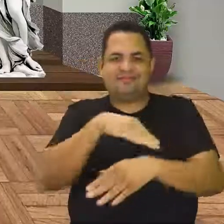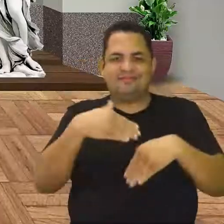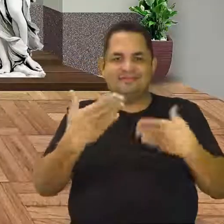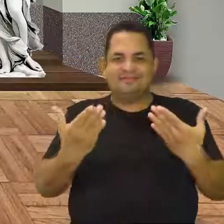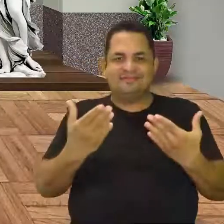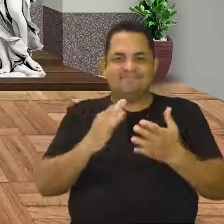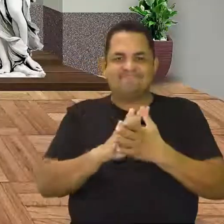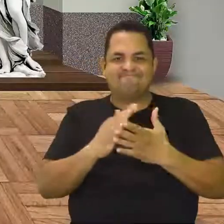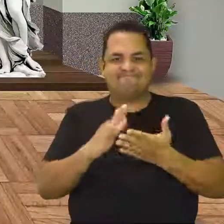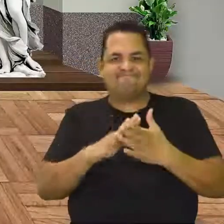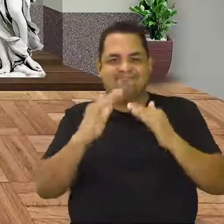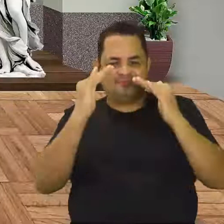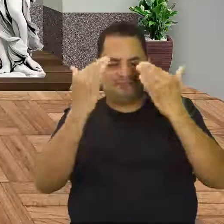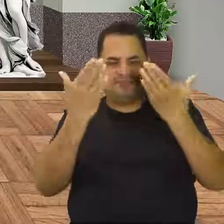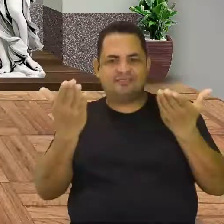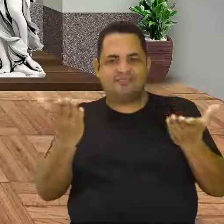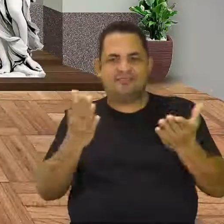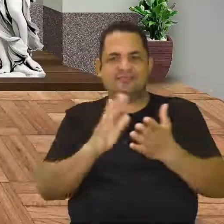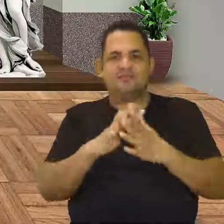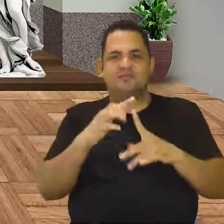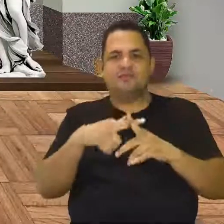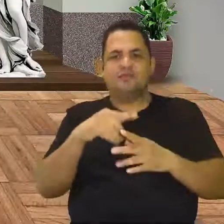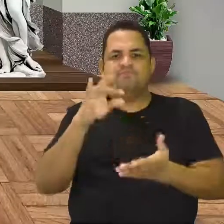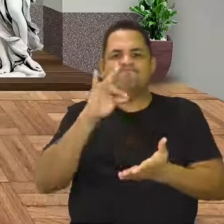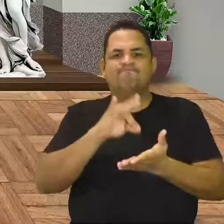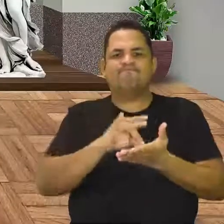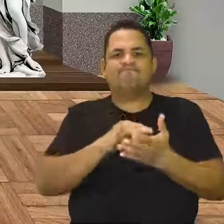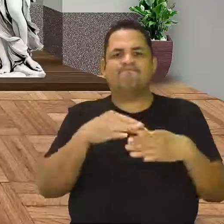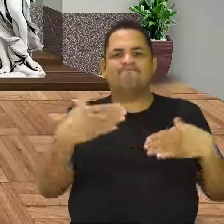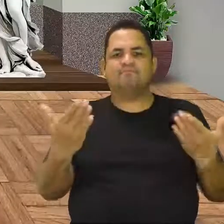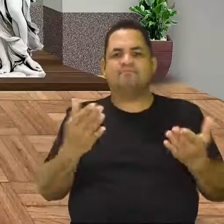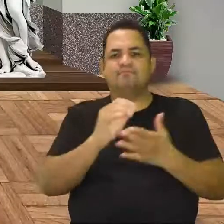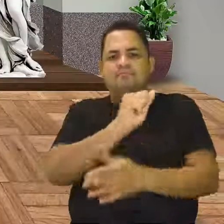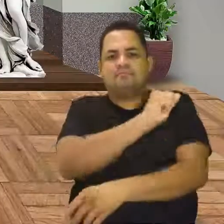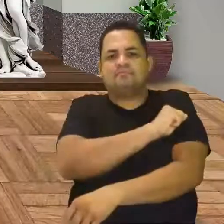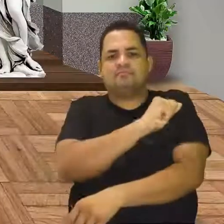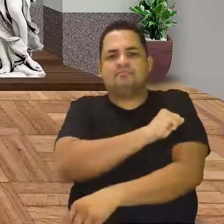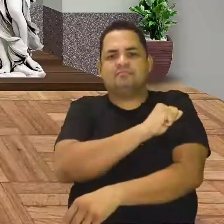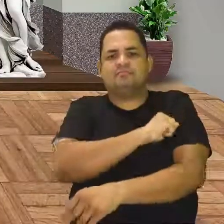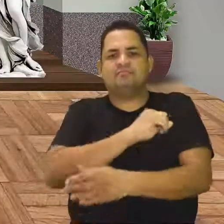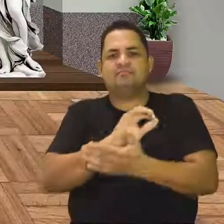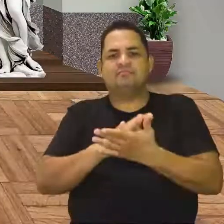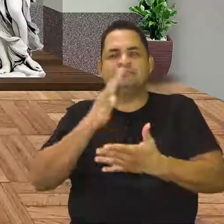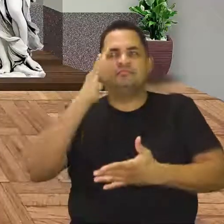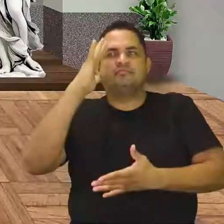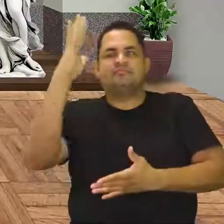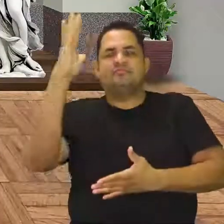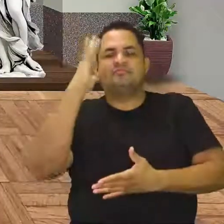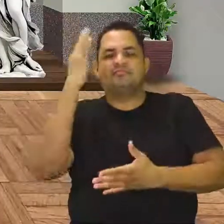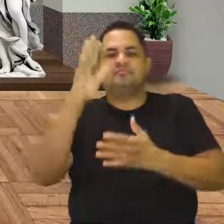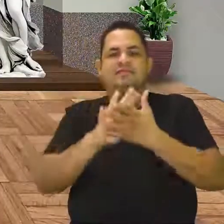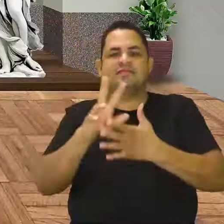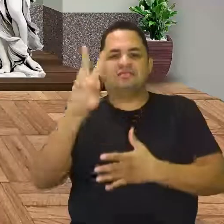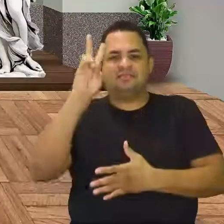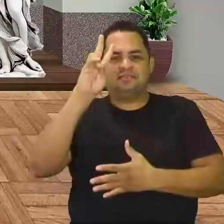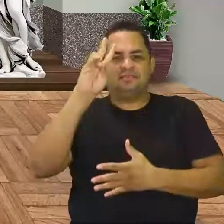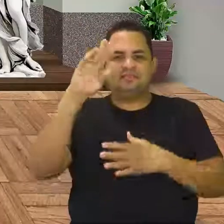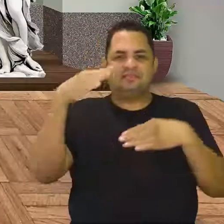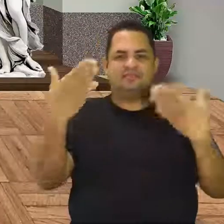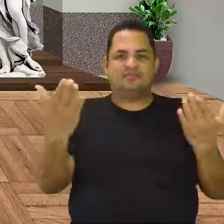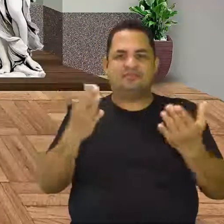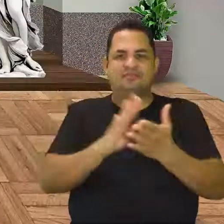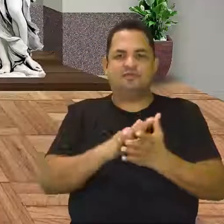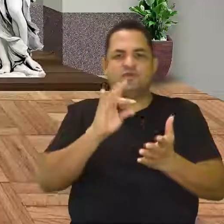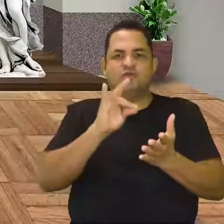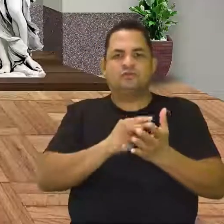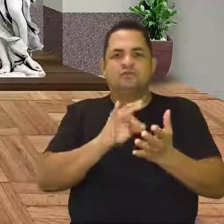ali concentrado, enfim, porque na verdade o aluno acaba também viajando conosco nessa história, né? Com os